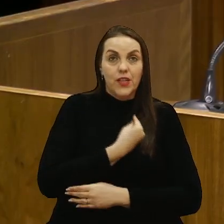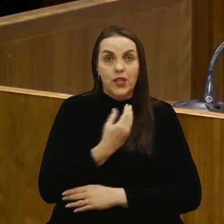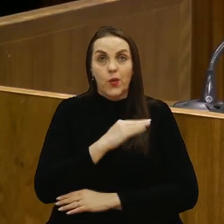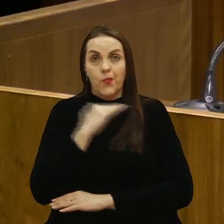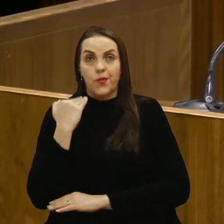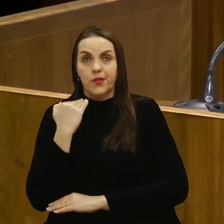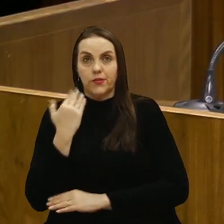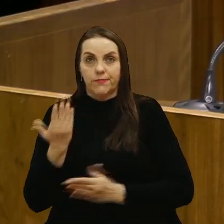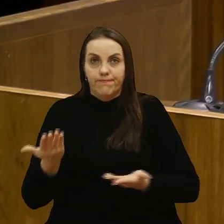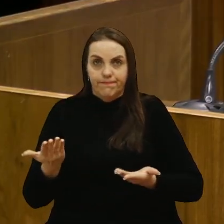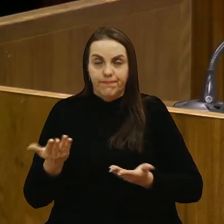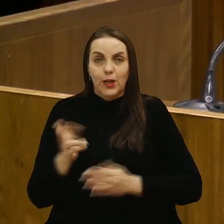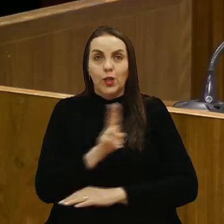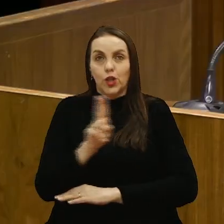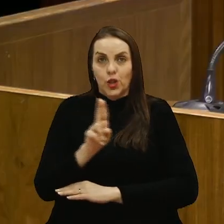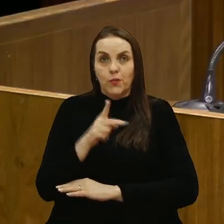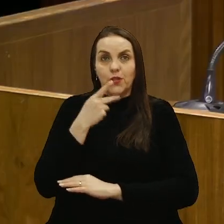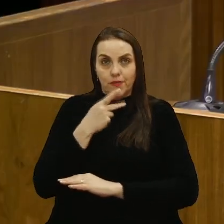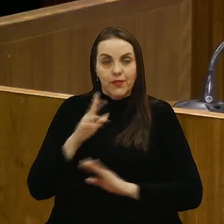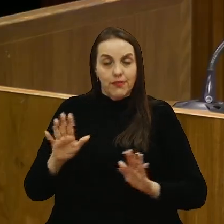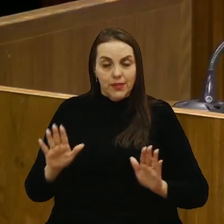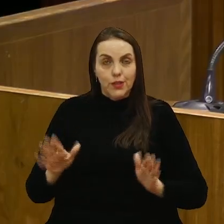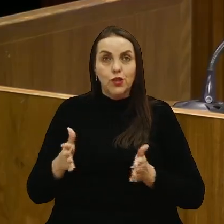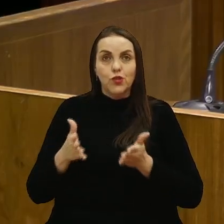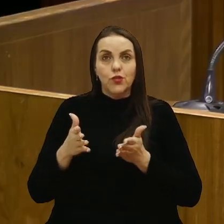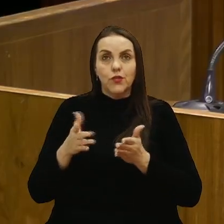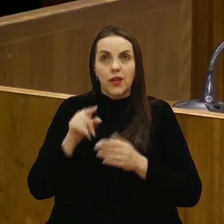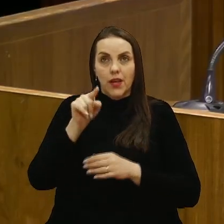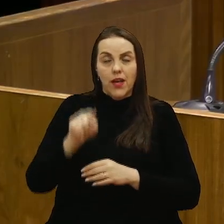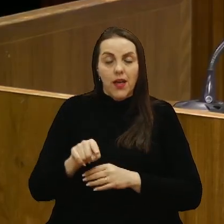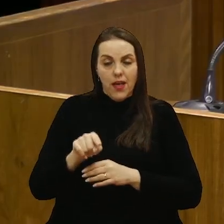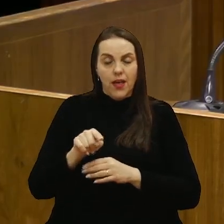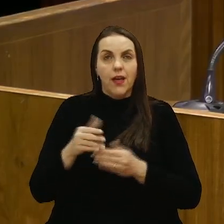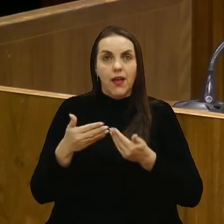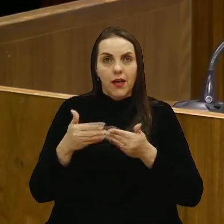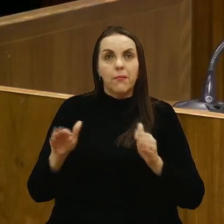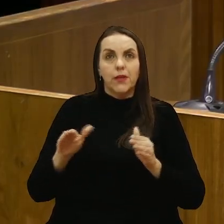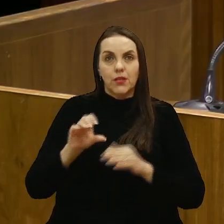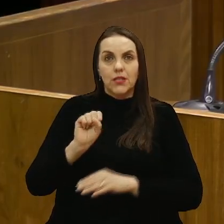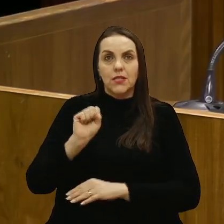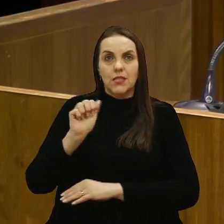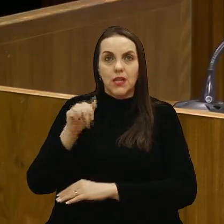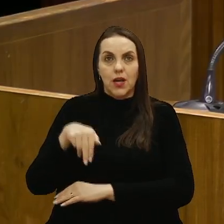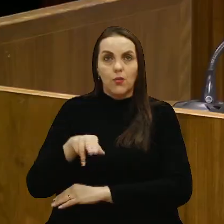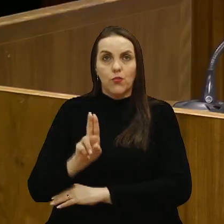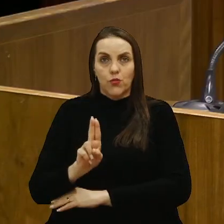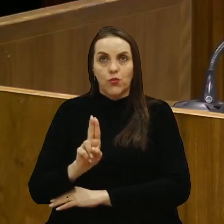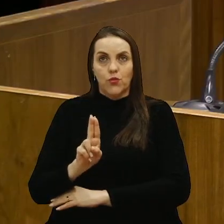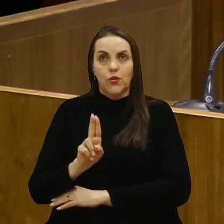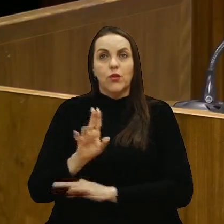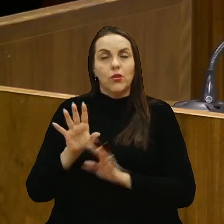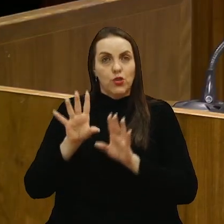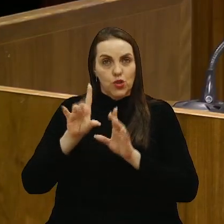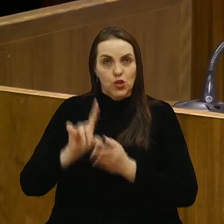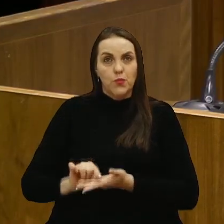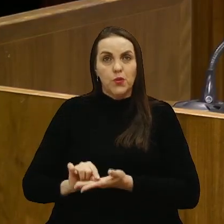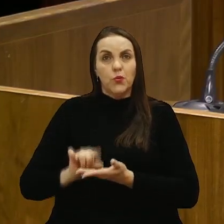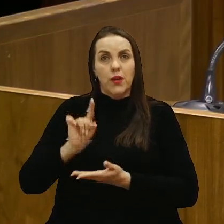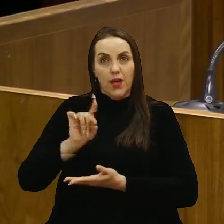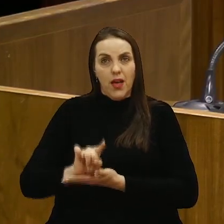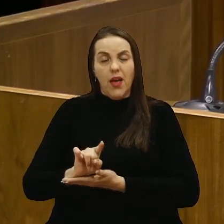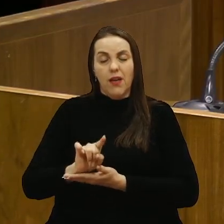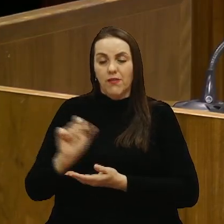morte. O nome já diz incentivo, que foi colocado desde a abertura do SAMU. Para concluir, Malu. Diminuí-lo é desvalorizar